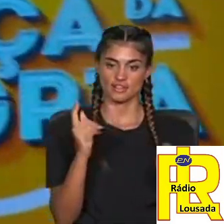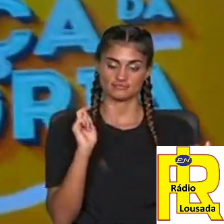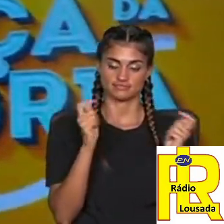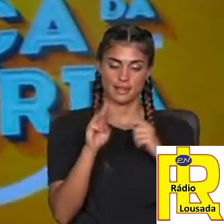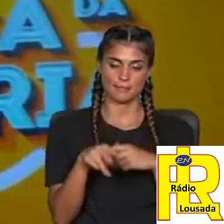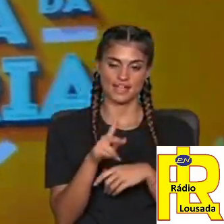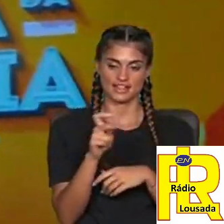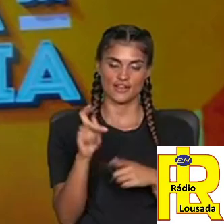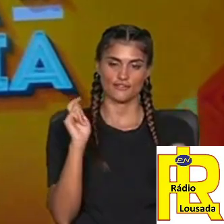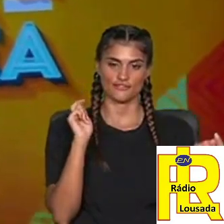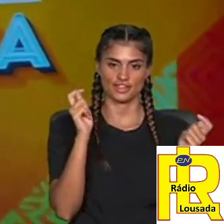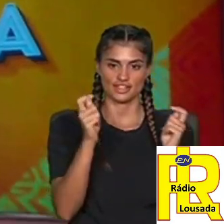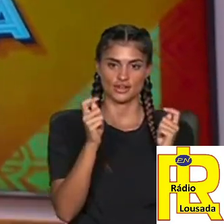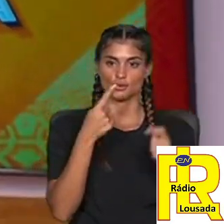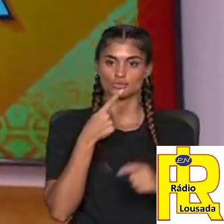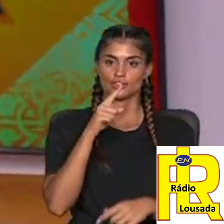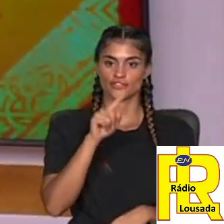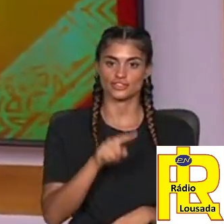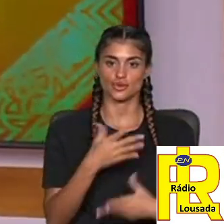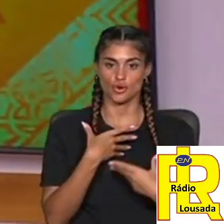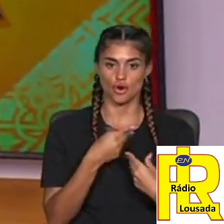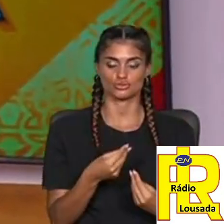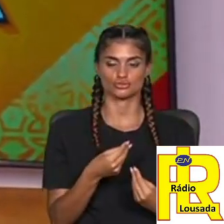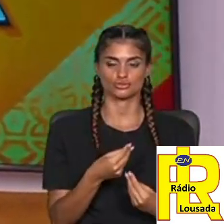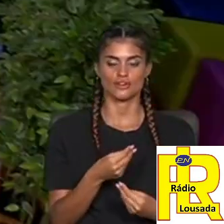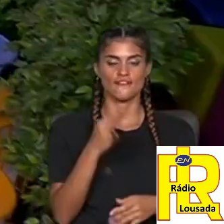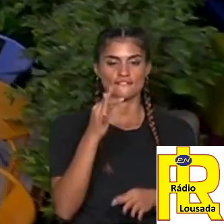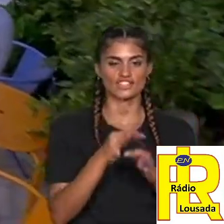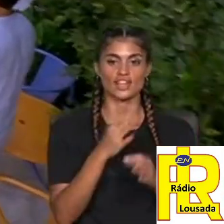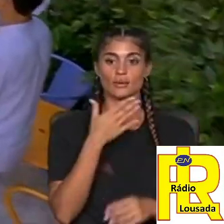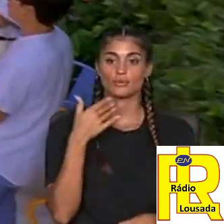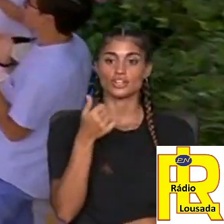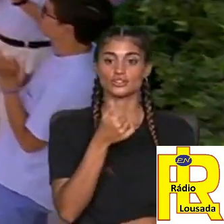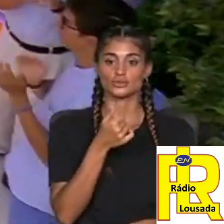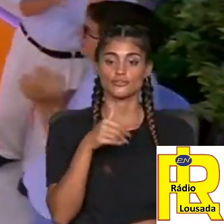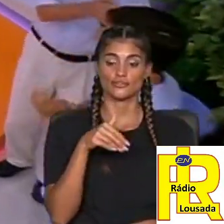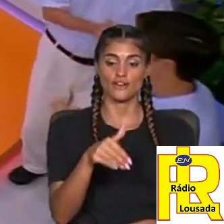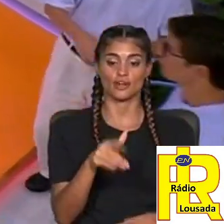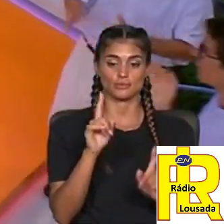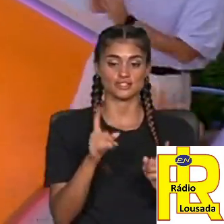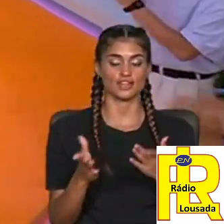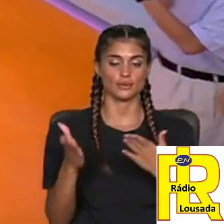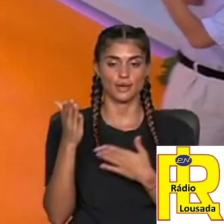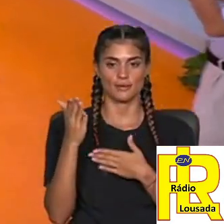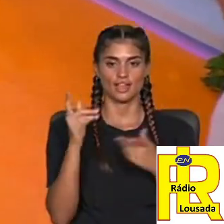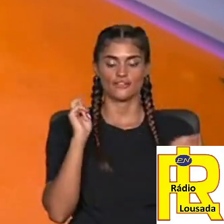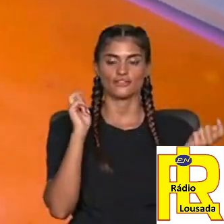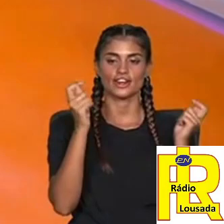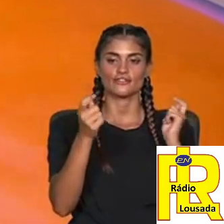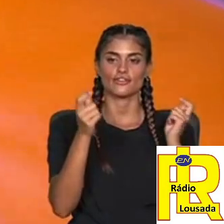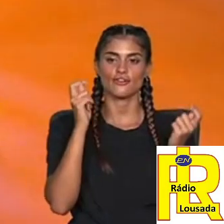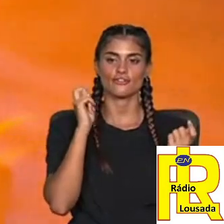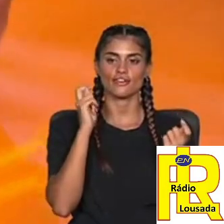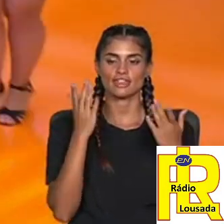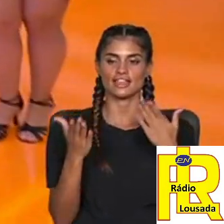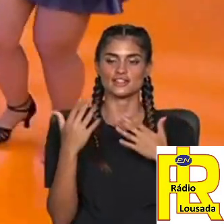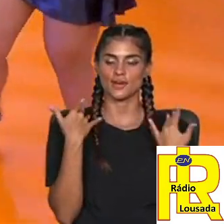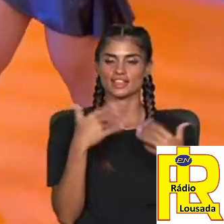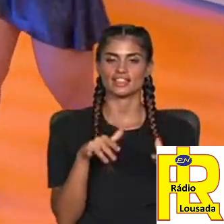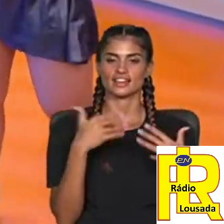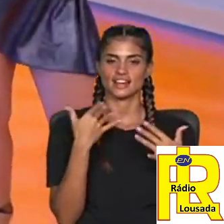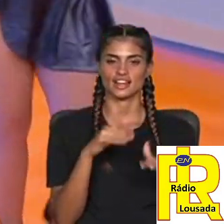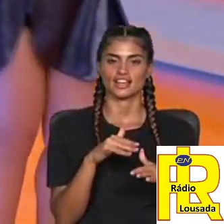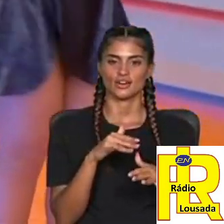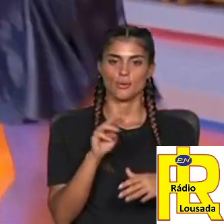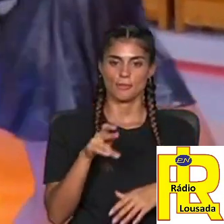Maria. Ora, mira, mira, mira, eu gosto de caminhar. A festa está bonita, o baile vai começar. Ora, mira, mira, mira, dançando com alegria. O